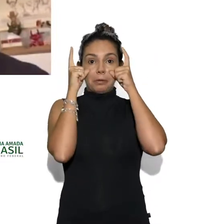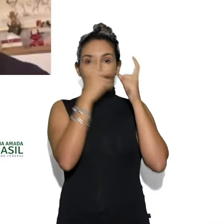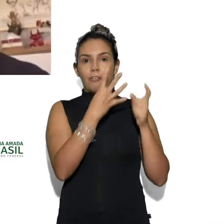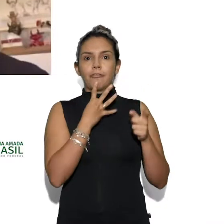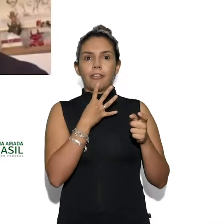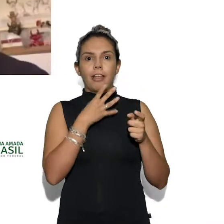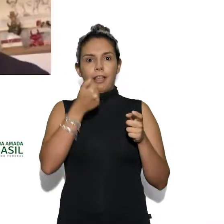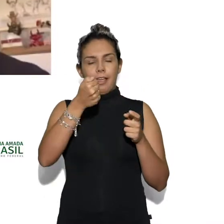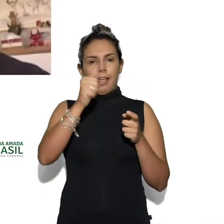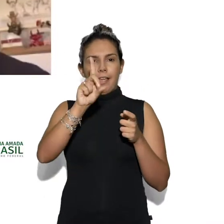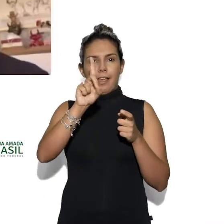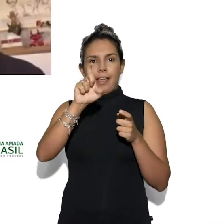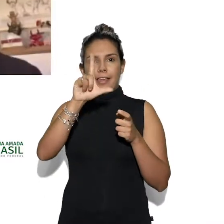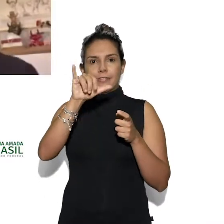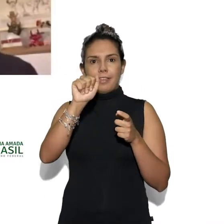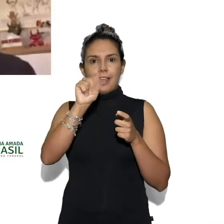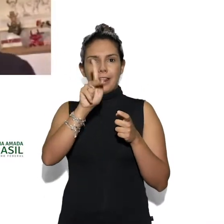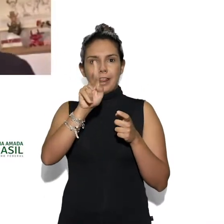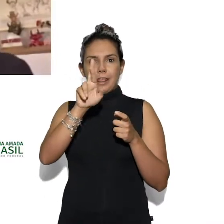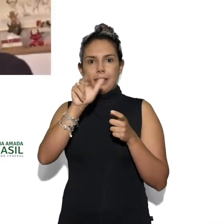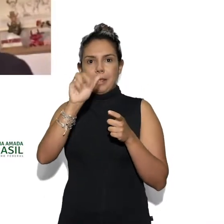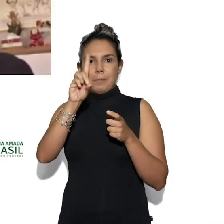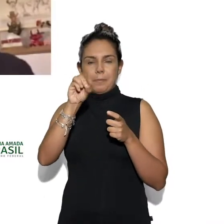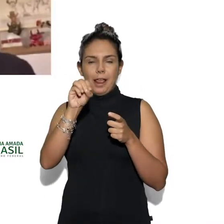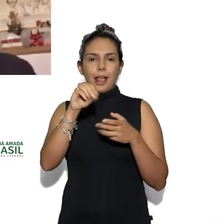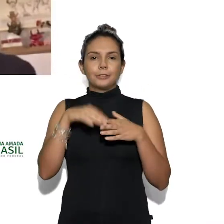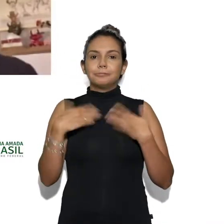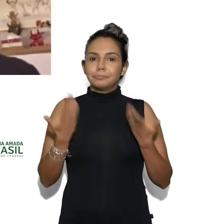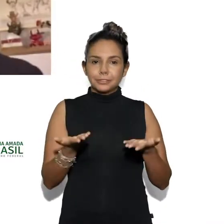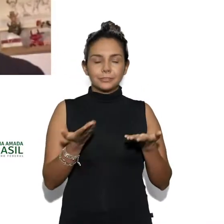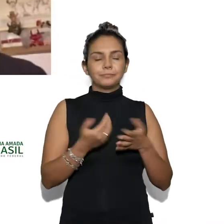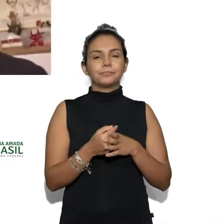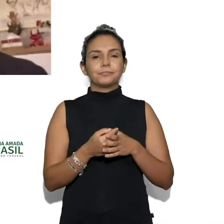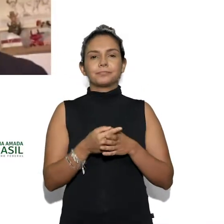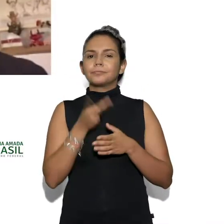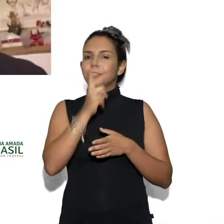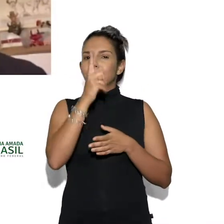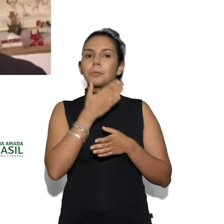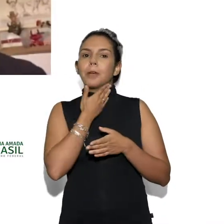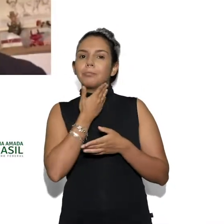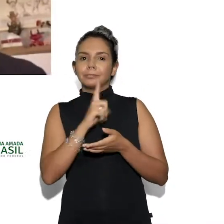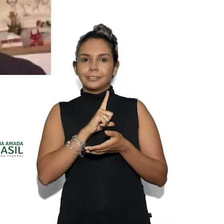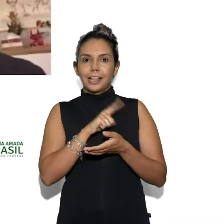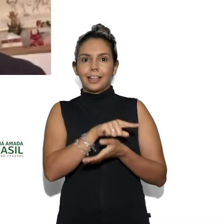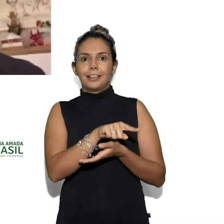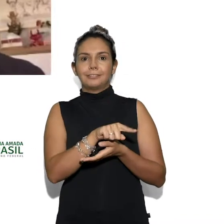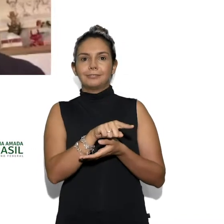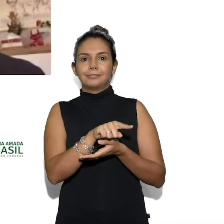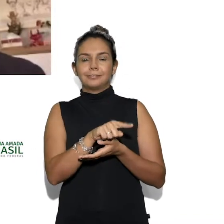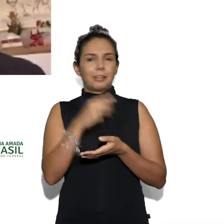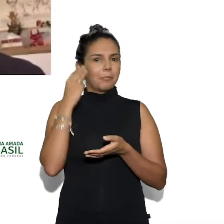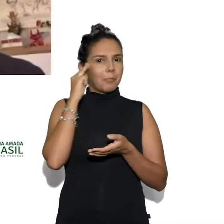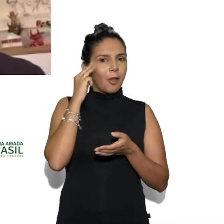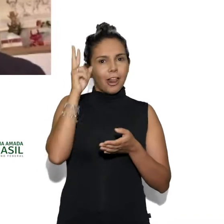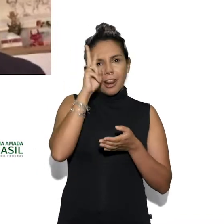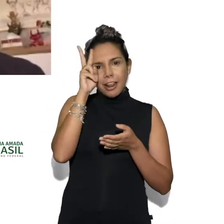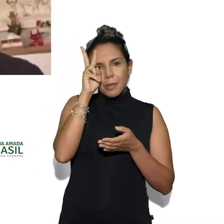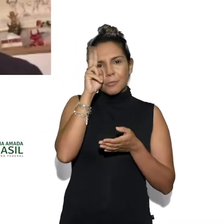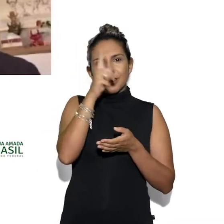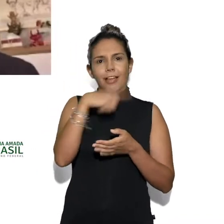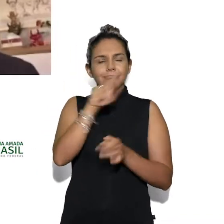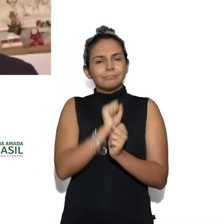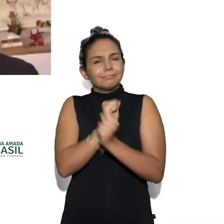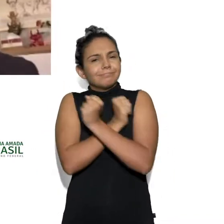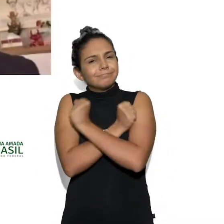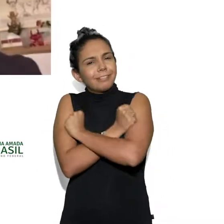Adélia Prado, você tocou na Adélia Prado. Então, Sempre um Papo tem isso, né? Tem essa memória desses